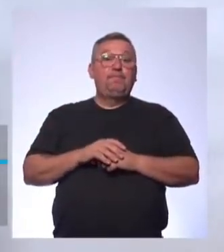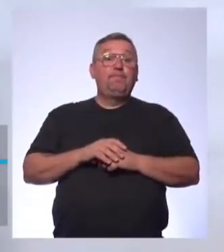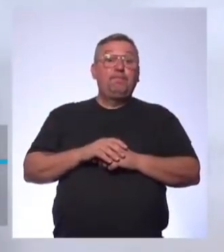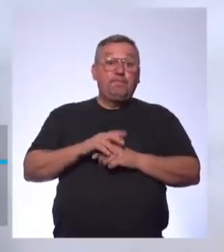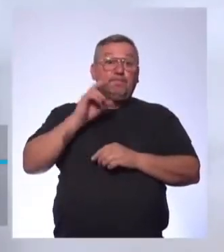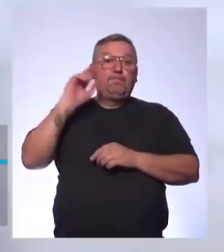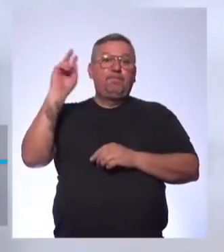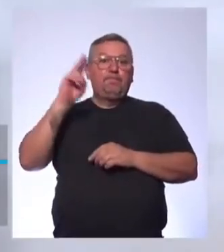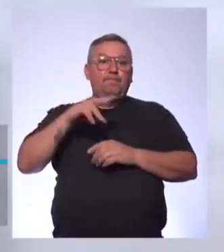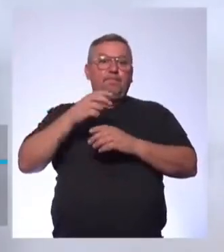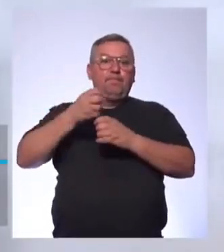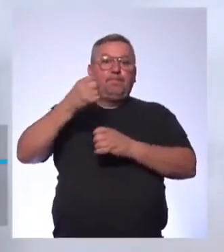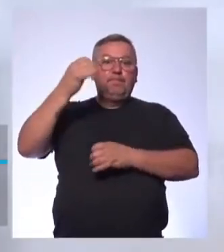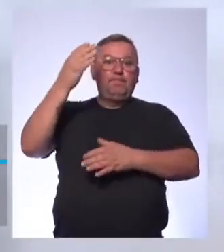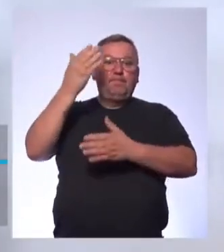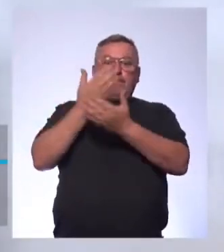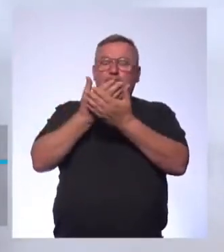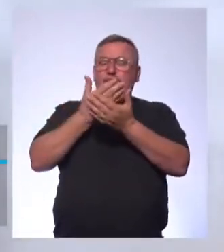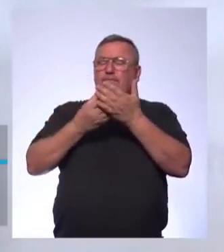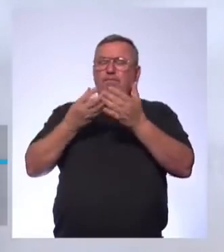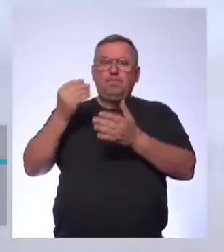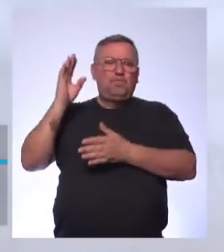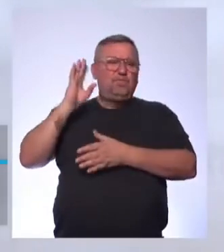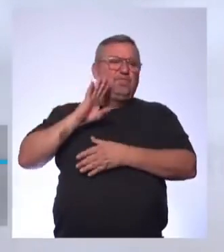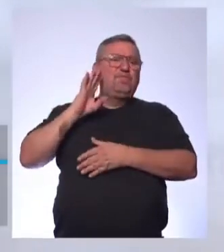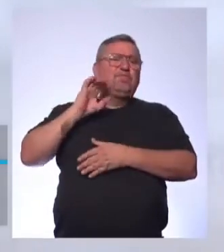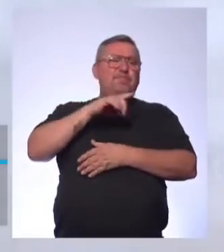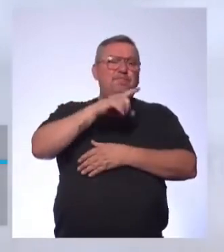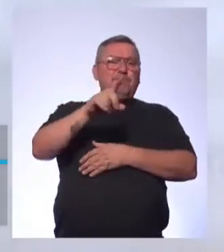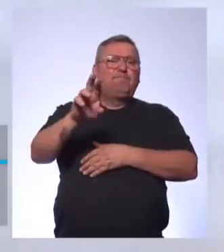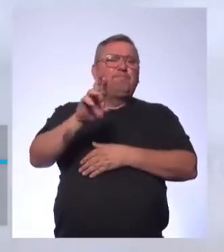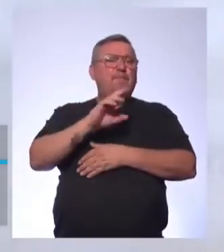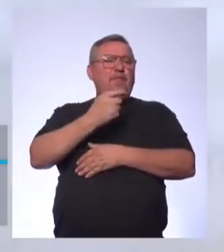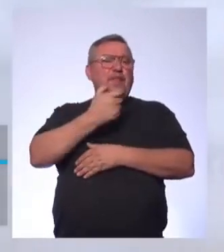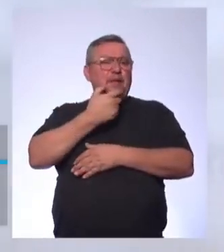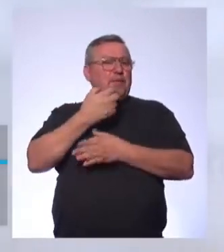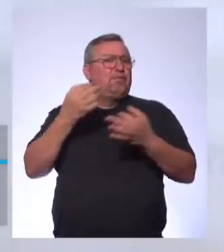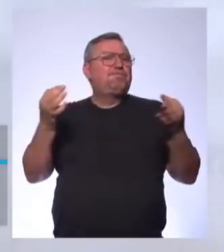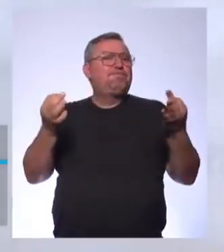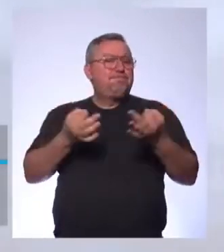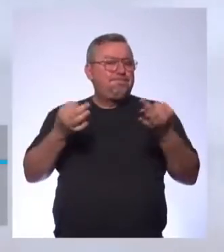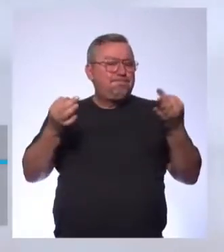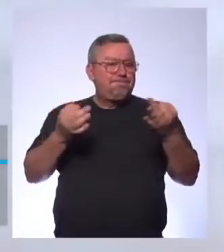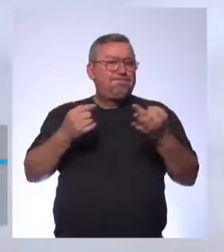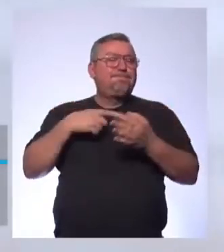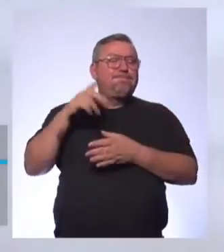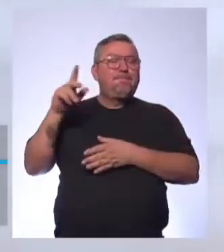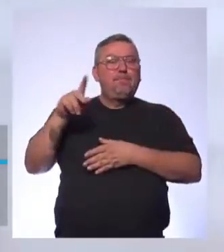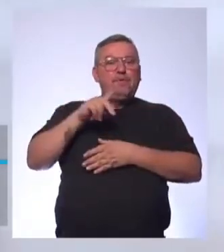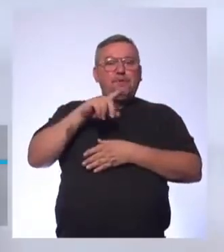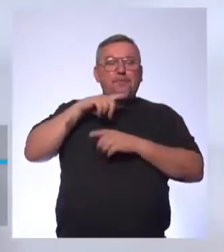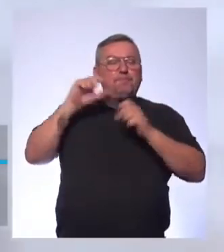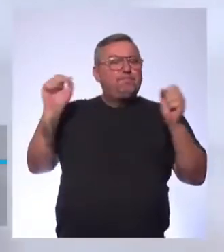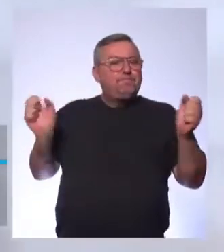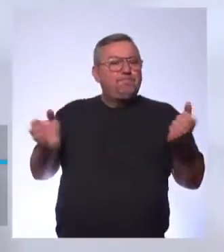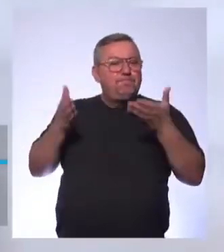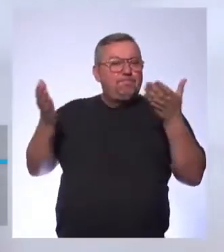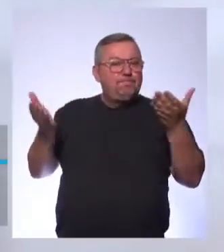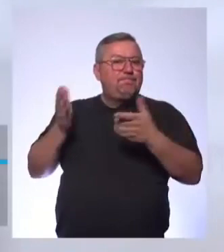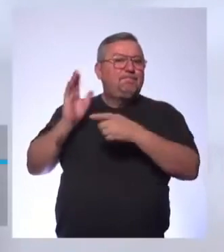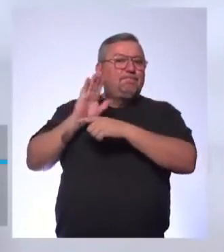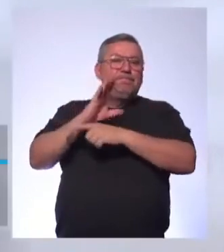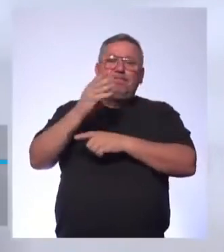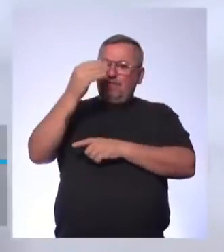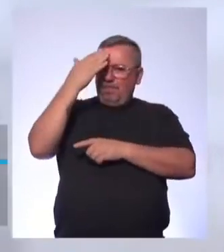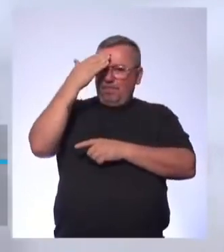uma olhada no chat da aula passada, muito bacana, viu? Vocês estão respondendo em inglês, estão tentando, os professores estão nos ajudando bastante.